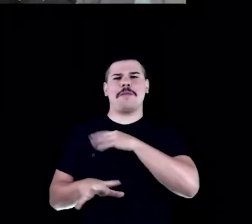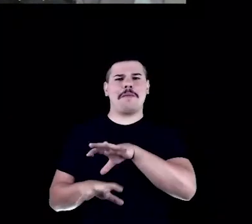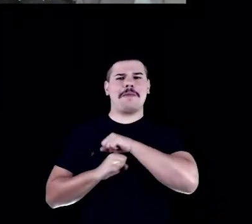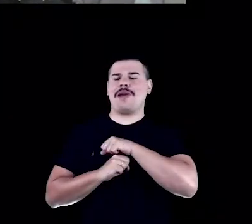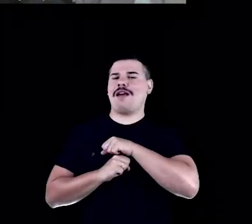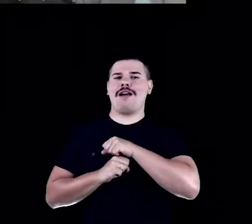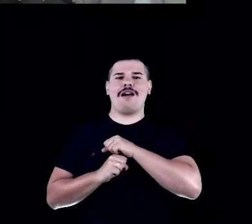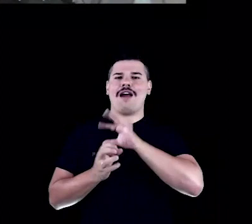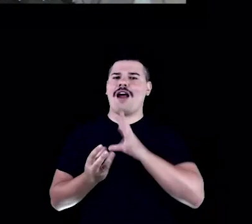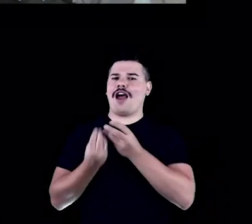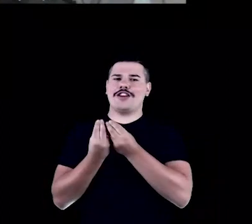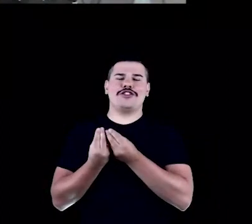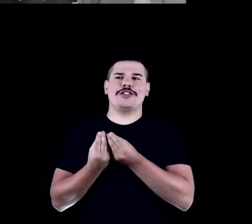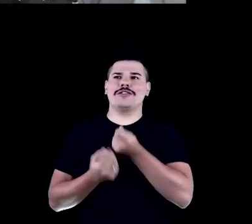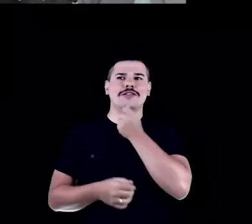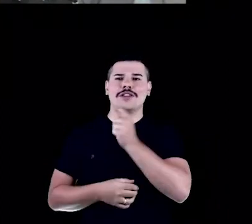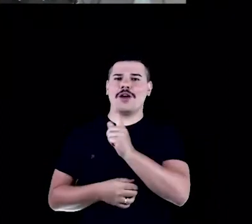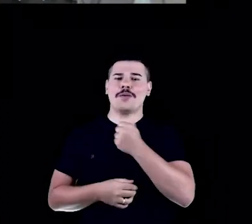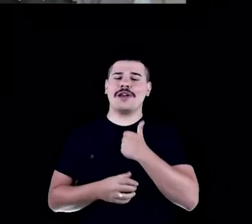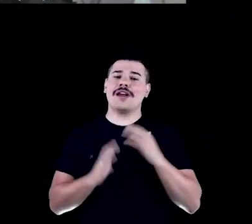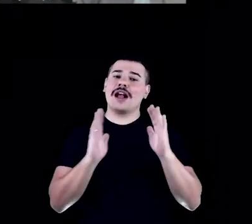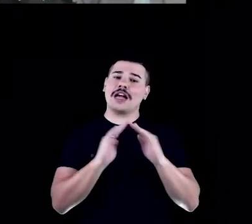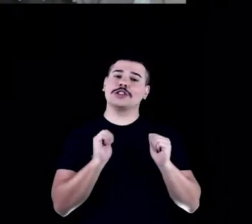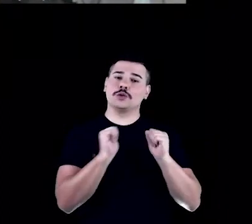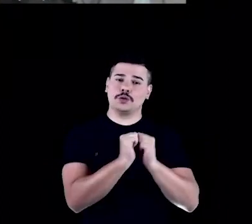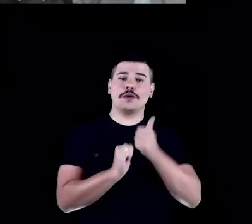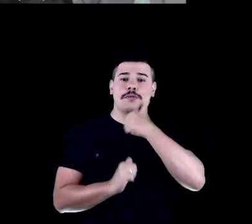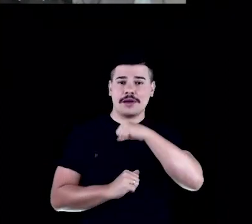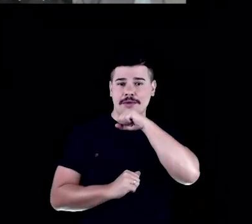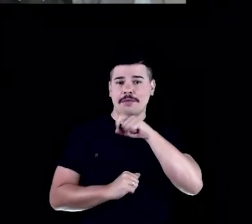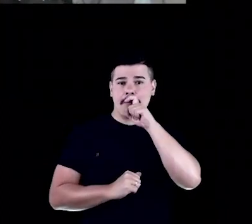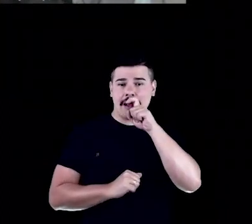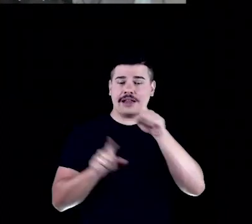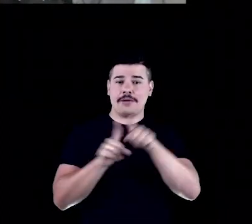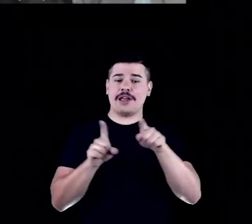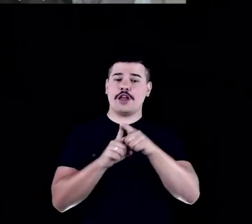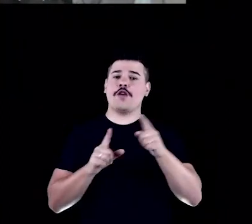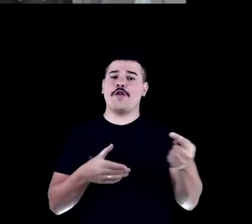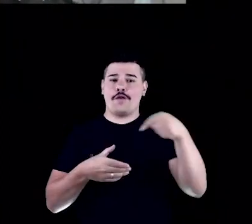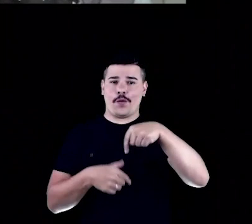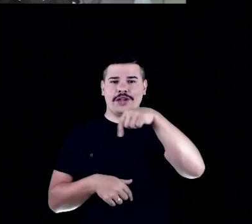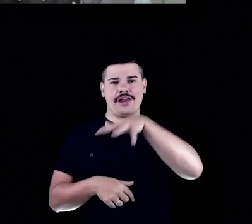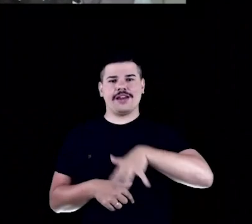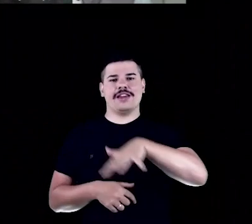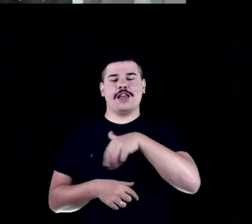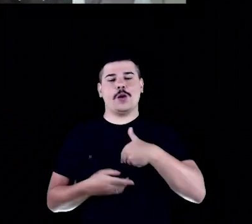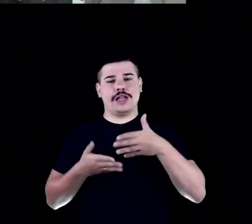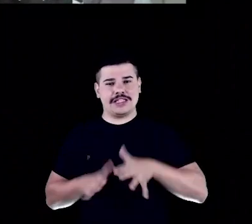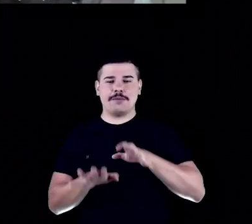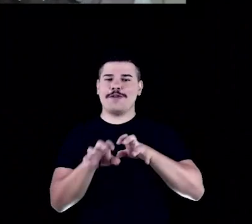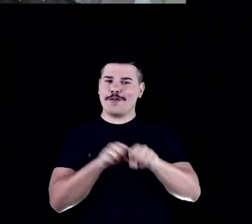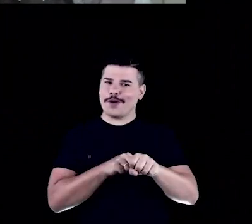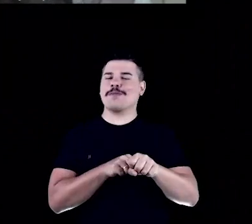sinto que eu, pelo fato de estar de volta para a casa dos meus pais e estar de volta para a minha cidade onde eu nasci, de